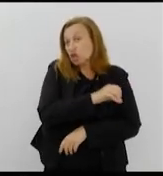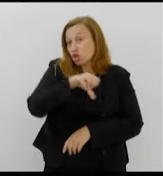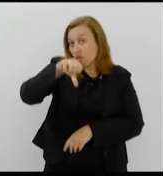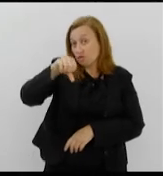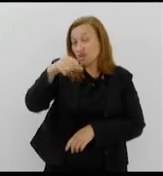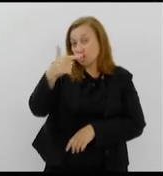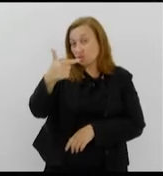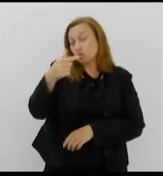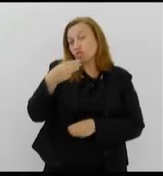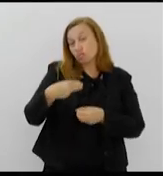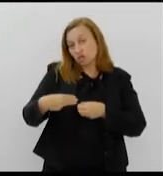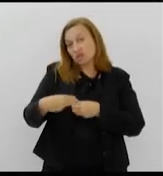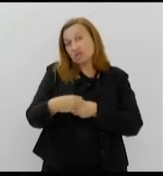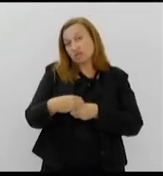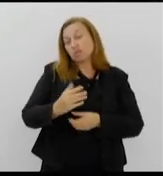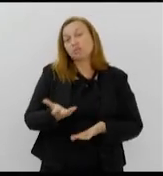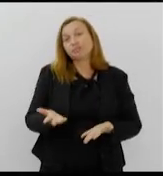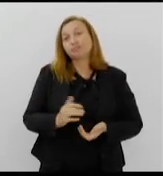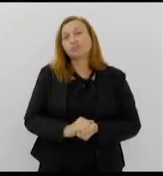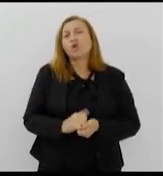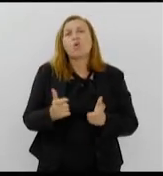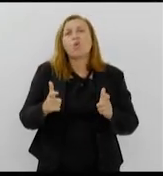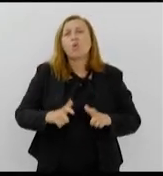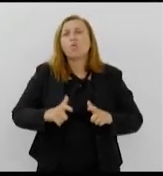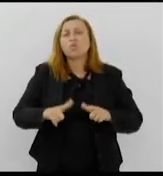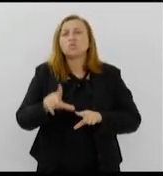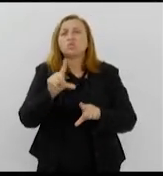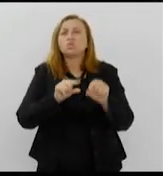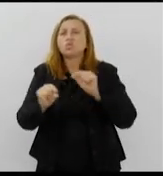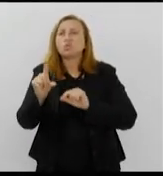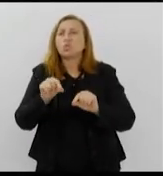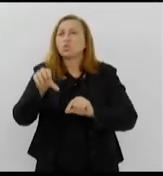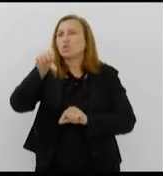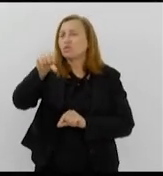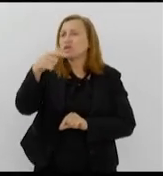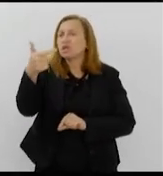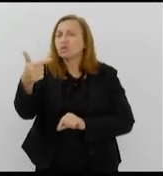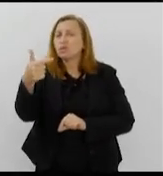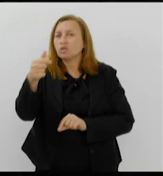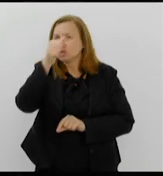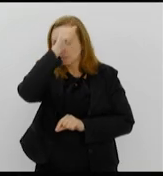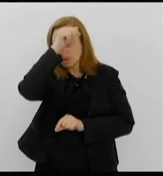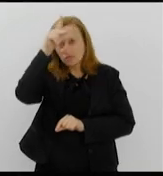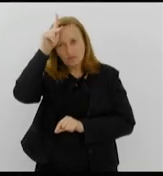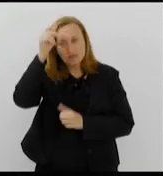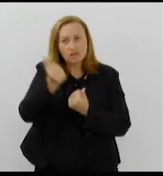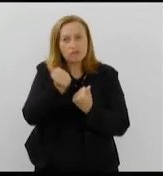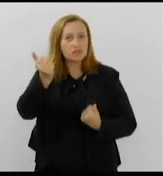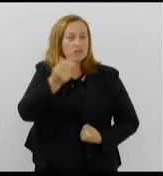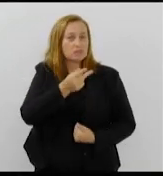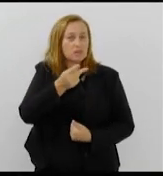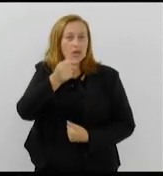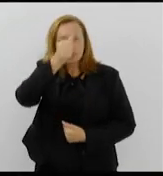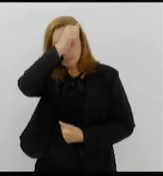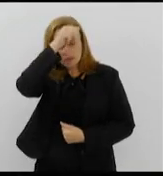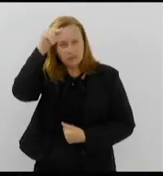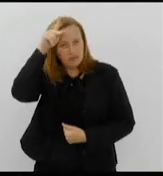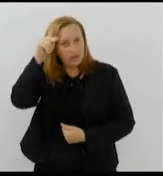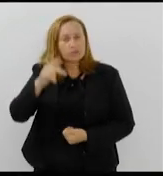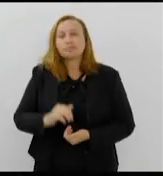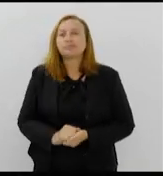92 municípios, onde vamos escolher 92 prefeitos e vice-prefeitos